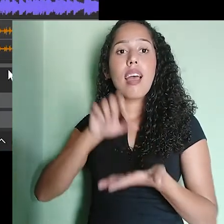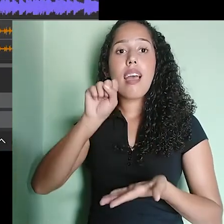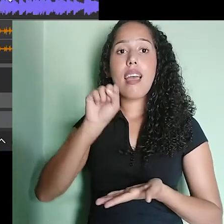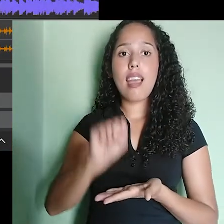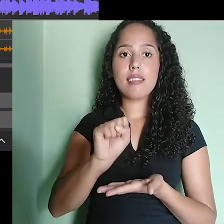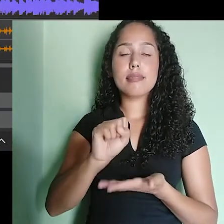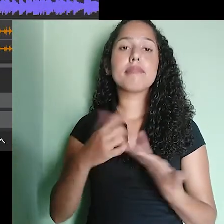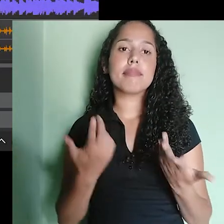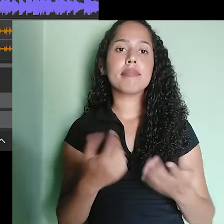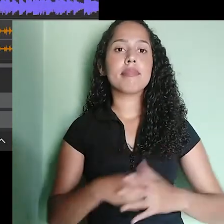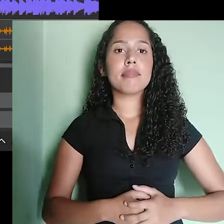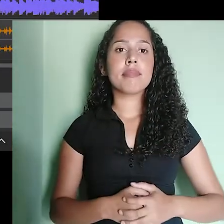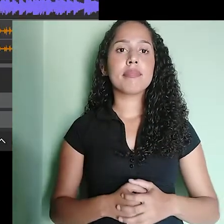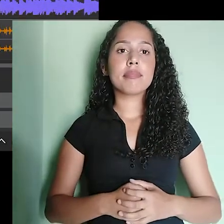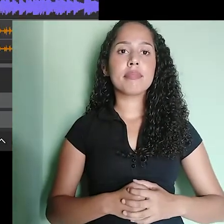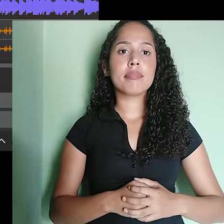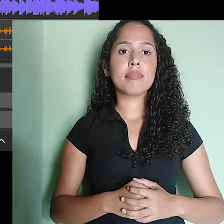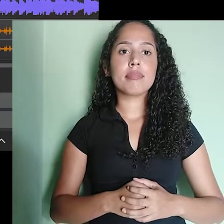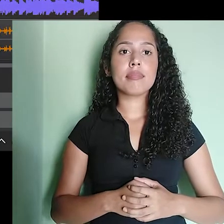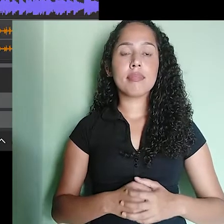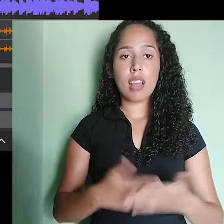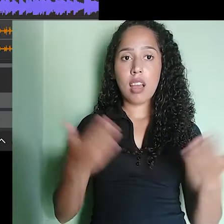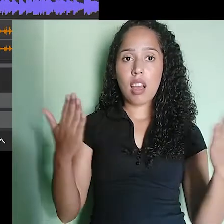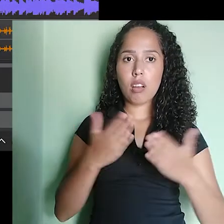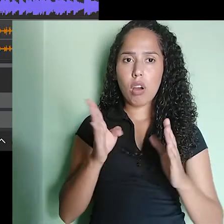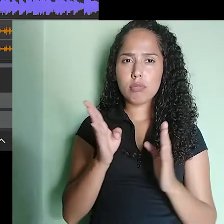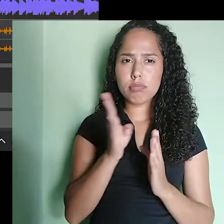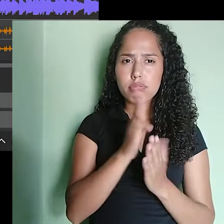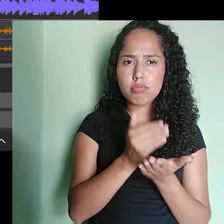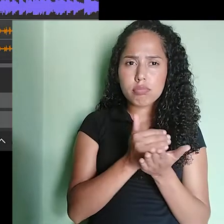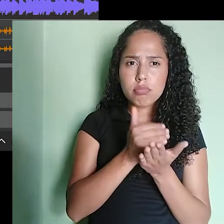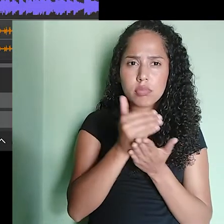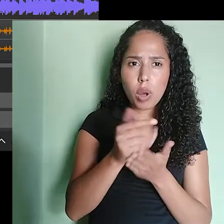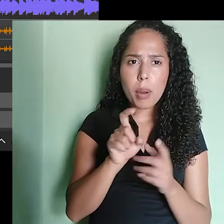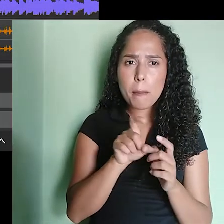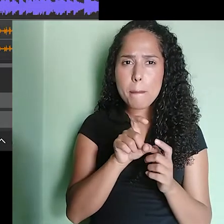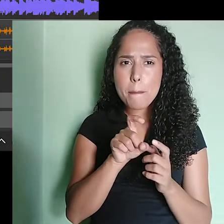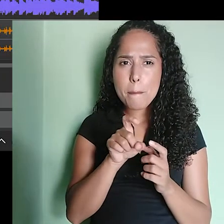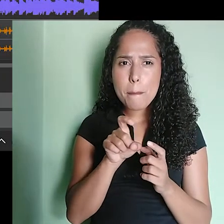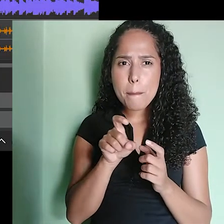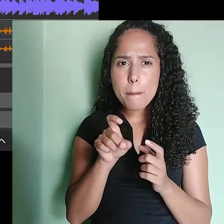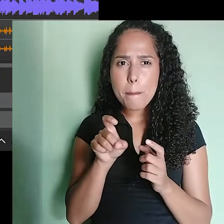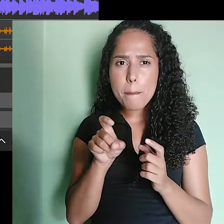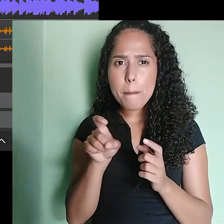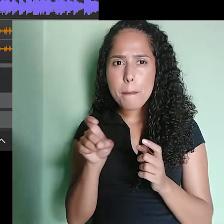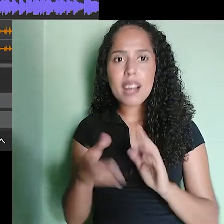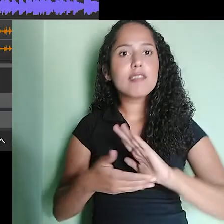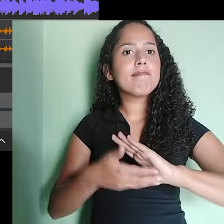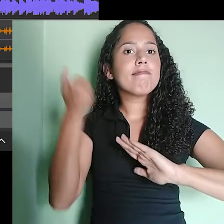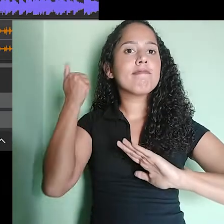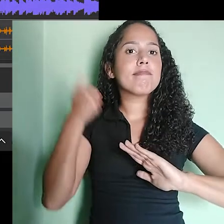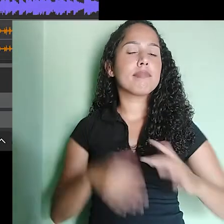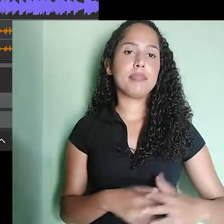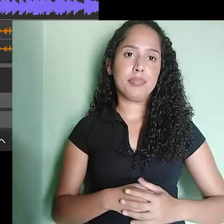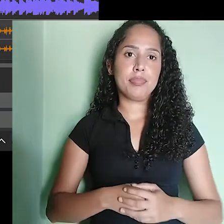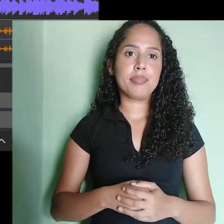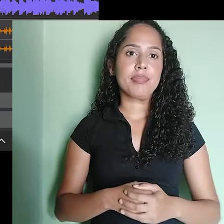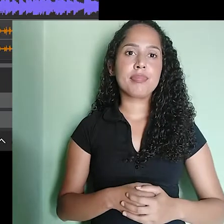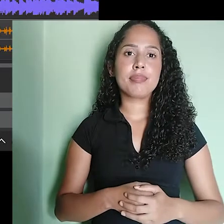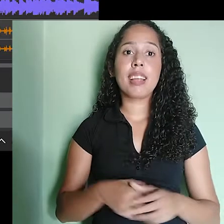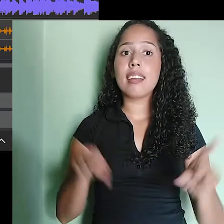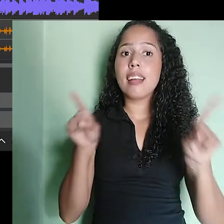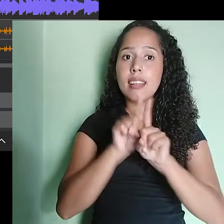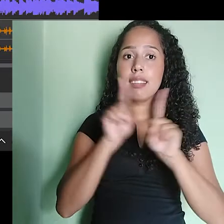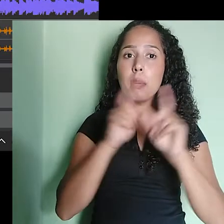S, beleza? E agora eu paro aqui no início, clico e arrasto e pronto, tirei esse espaço aqui. E eu